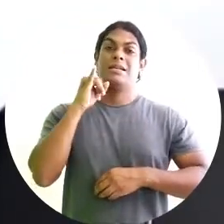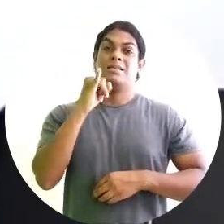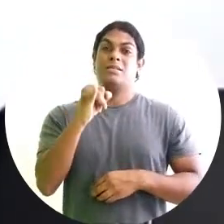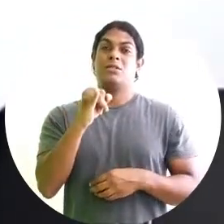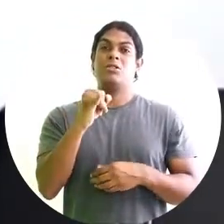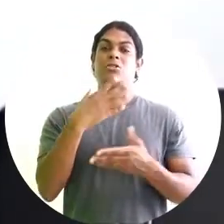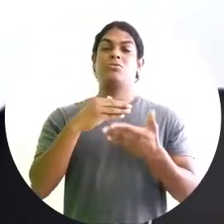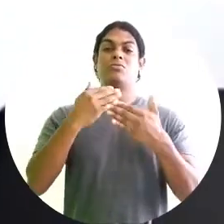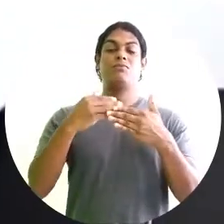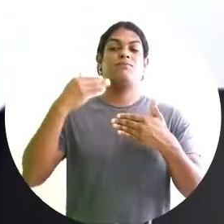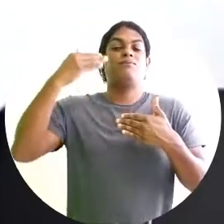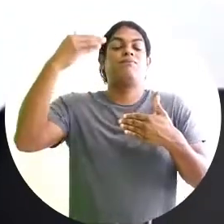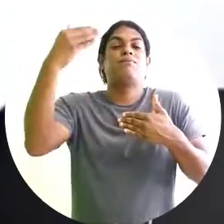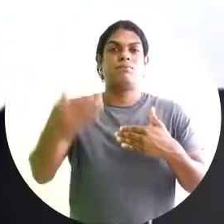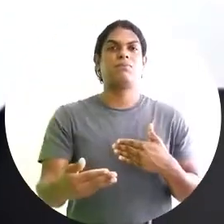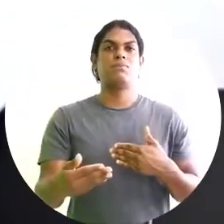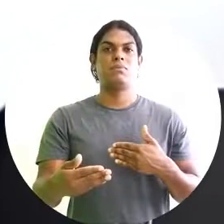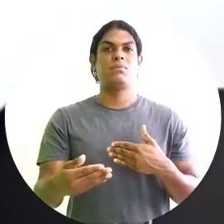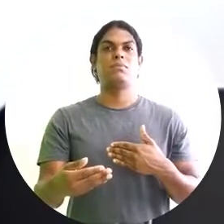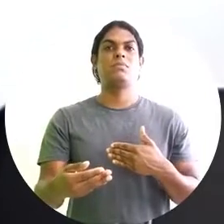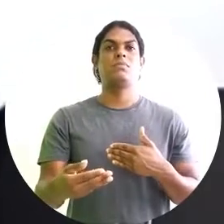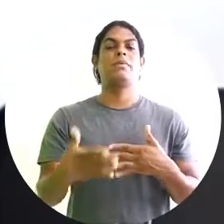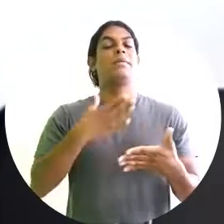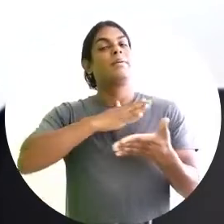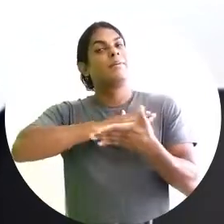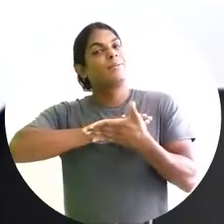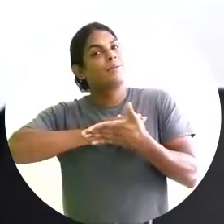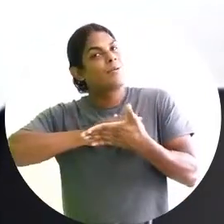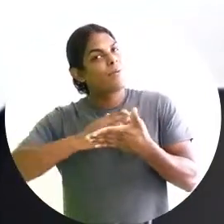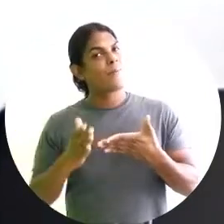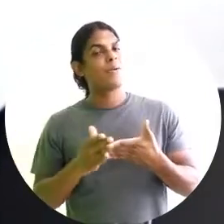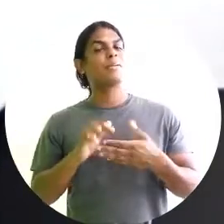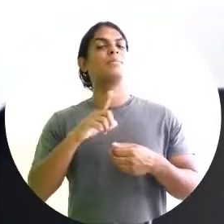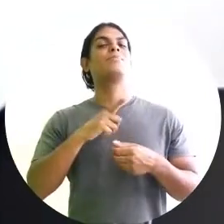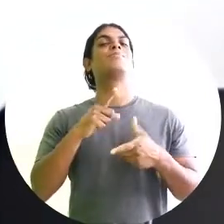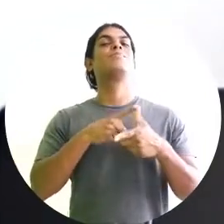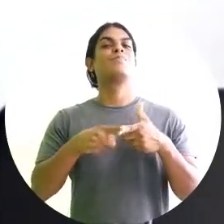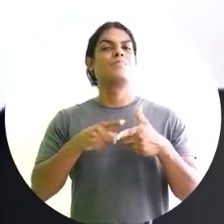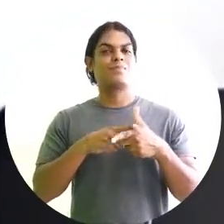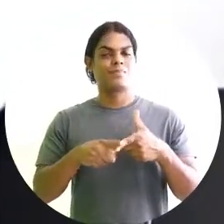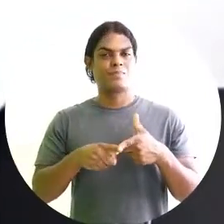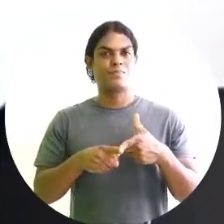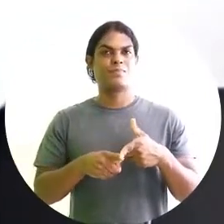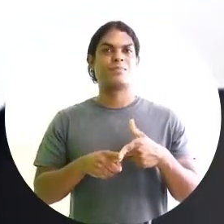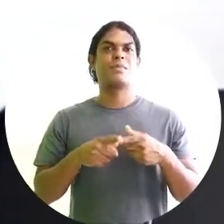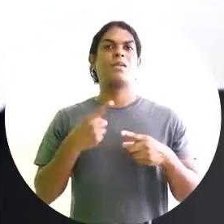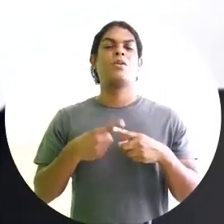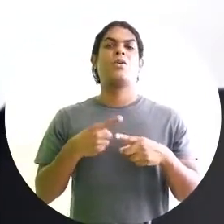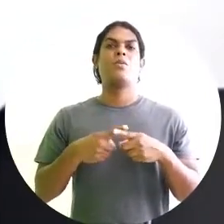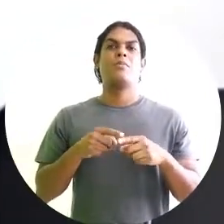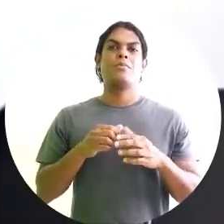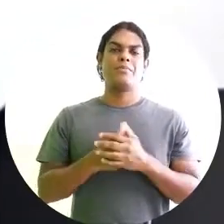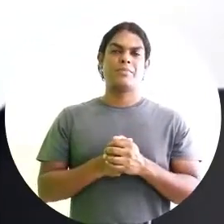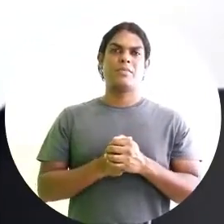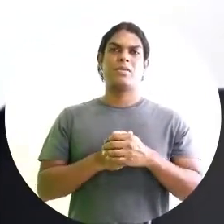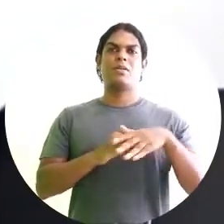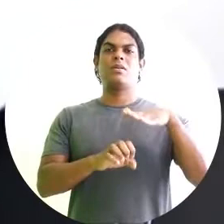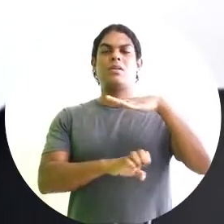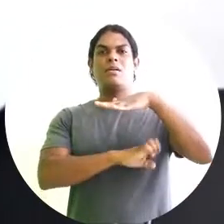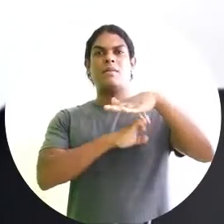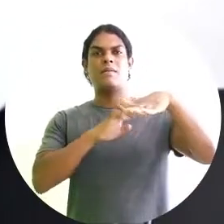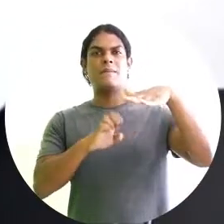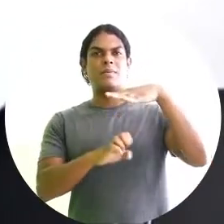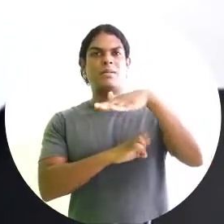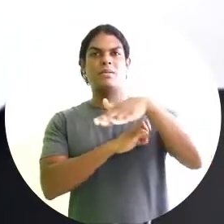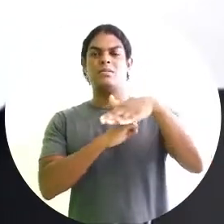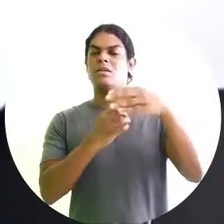ele ultrapassar esse tempo, aí começa a ter implicações maiores. Se o empregador, sem